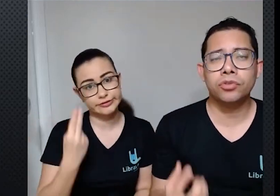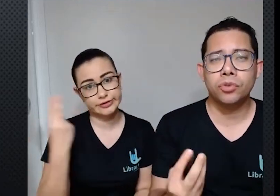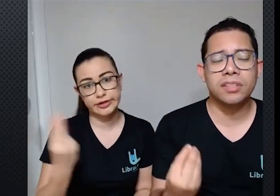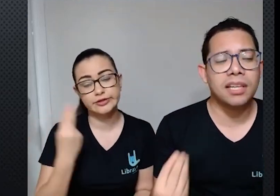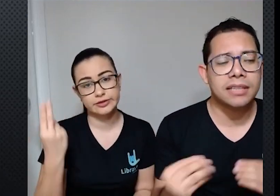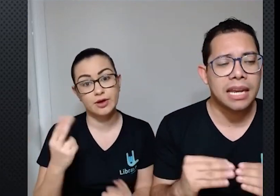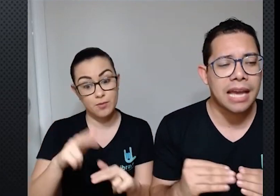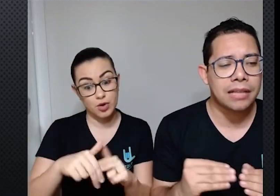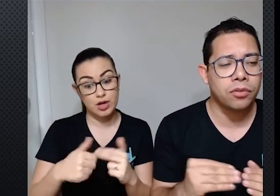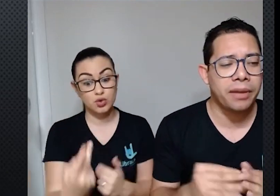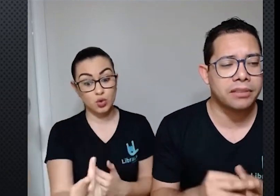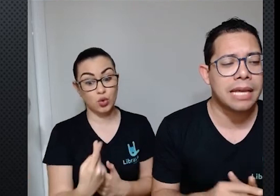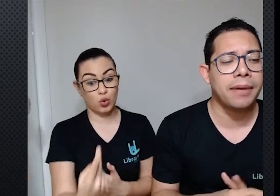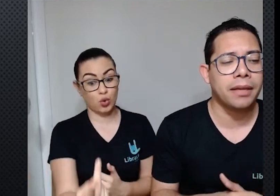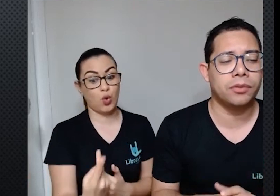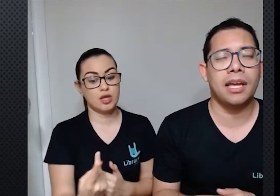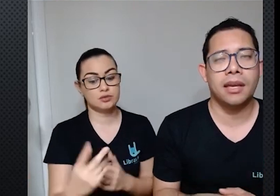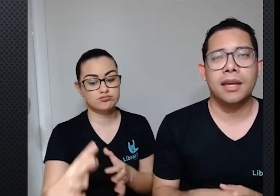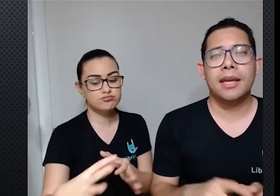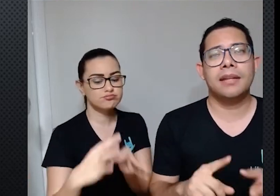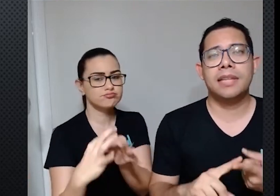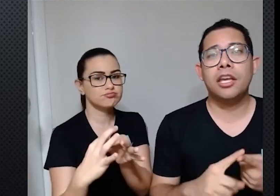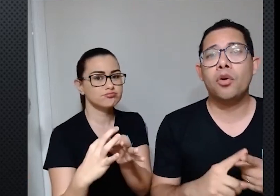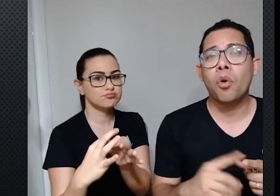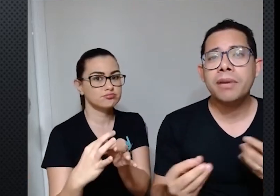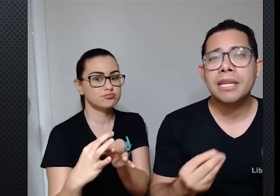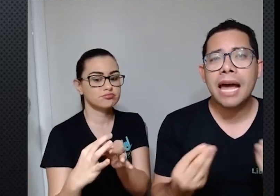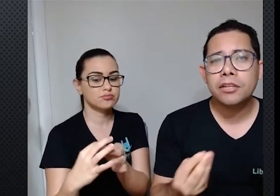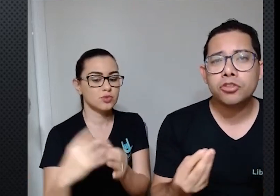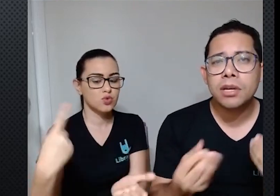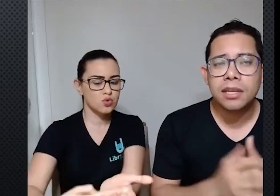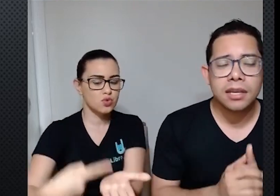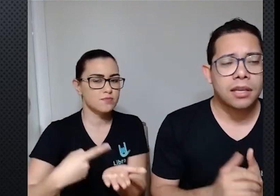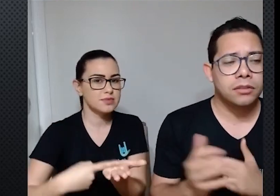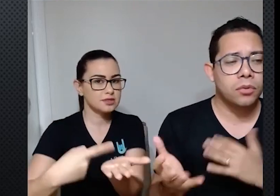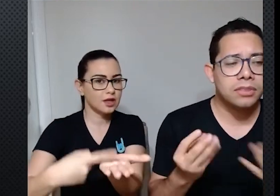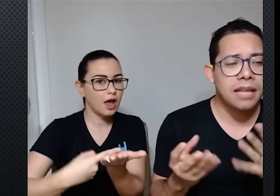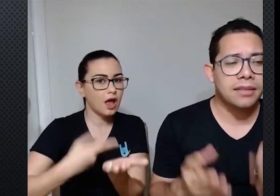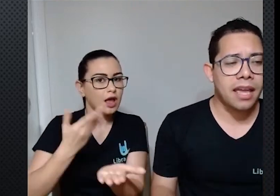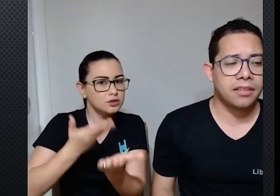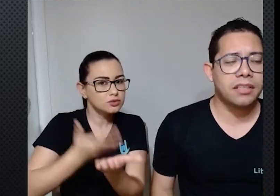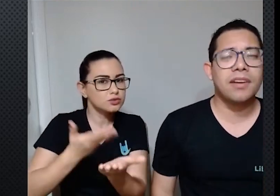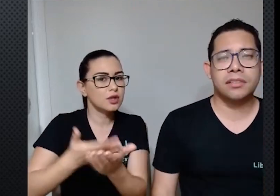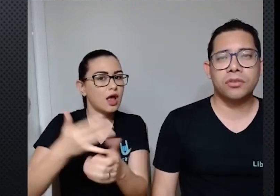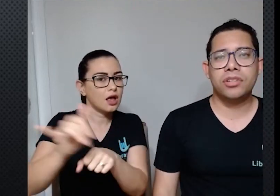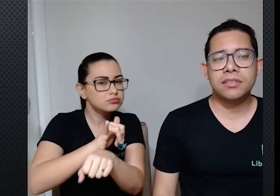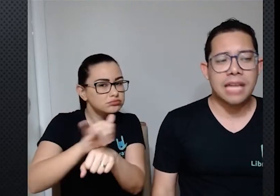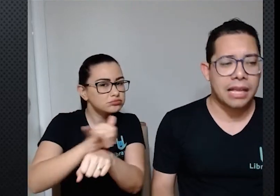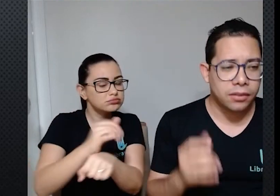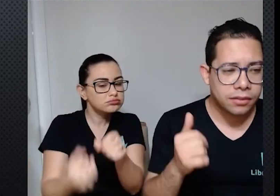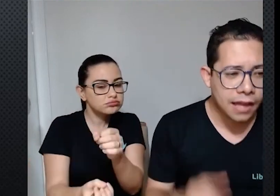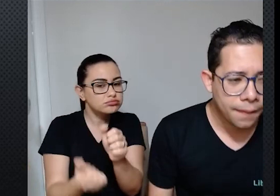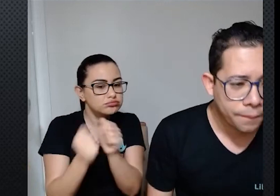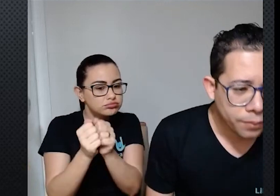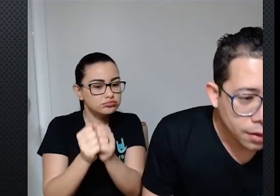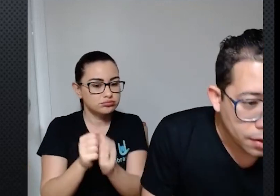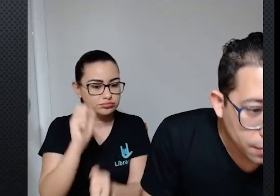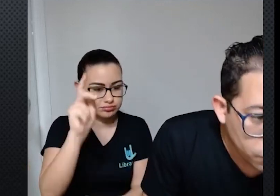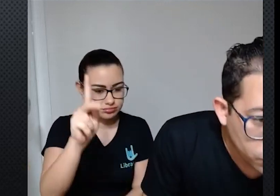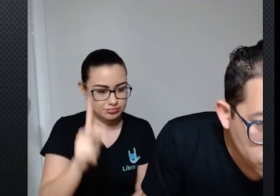isso que os dois têm que estar alinhados no pensamento, né? Eles têm que combinar isso aí. São estratégias que vai ser utilizada,